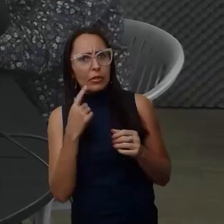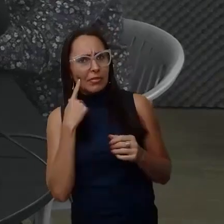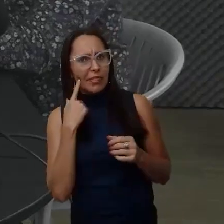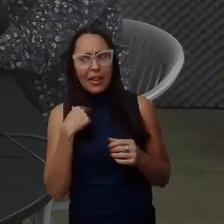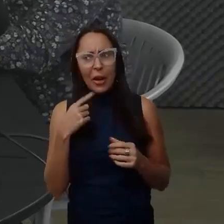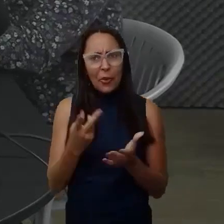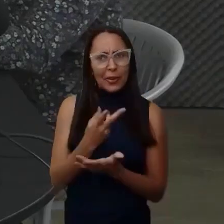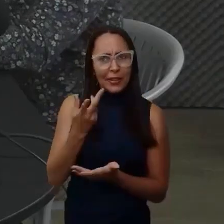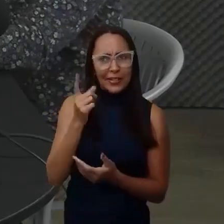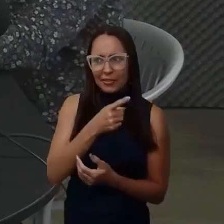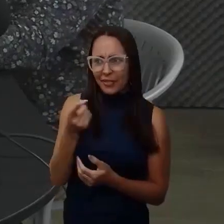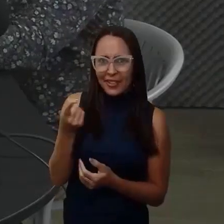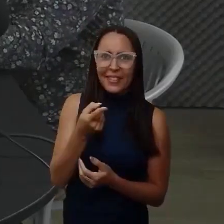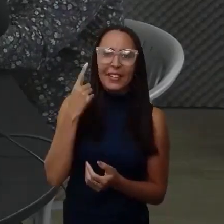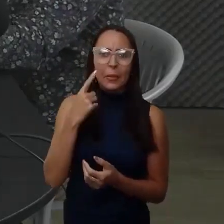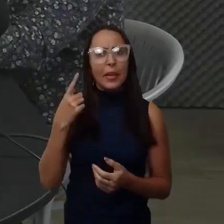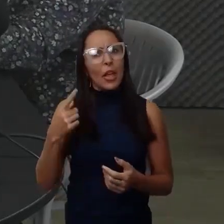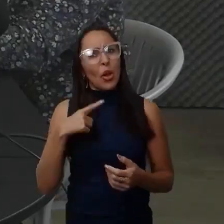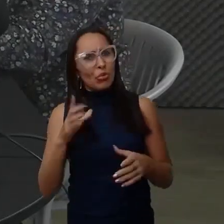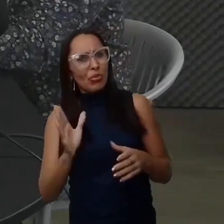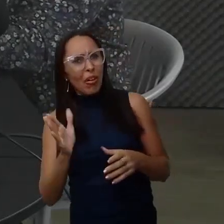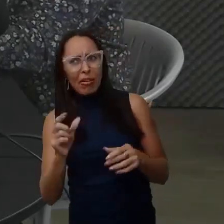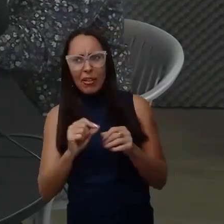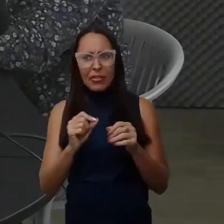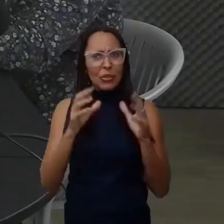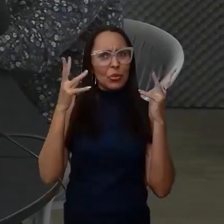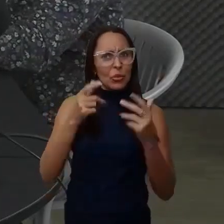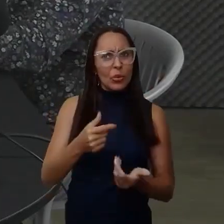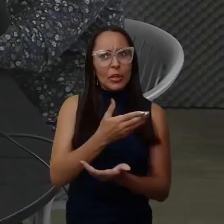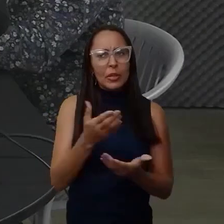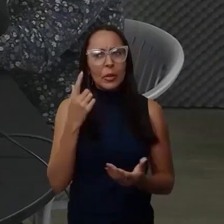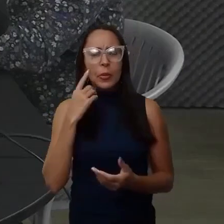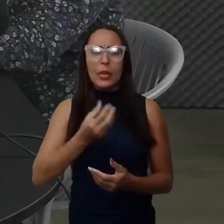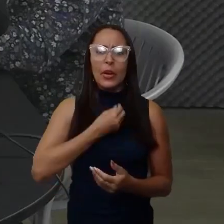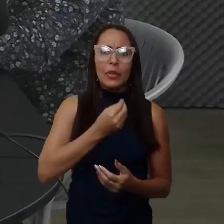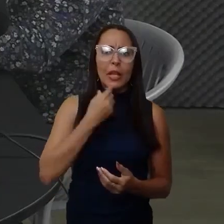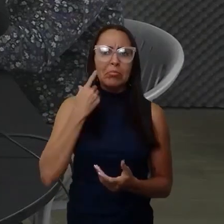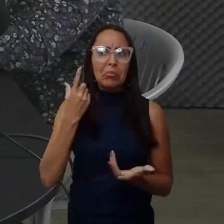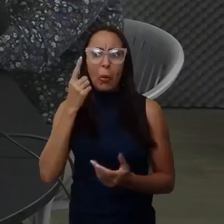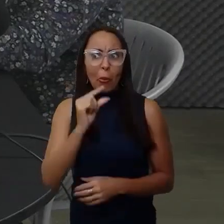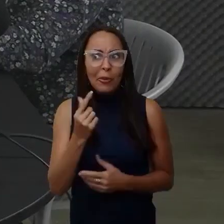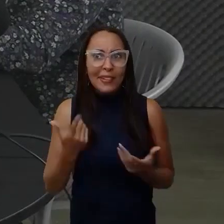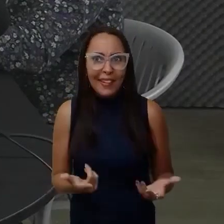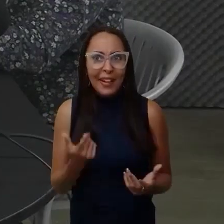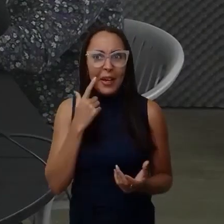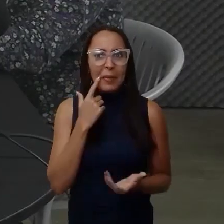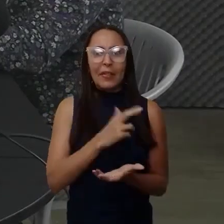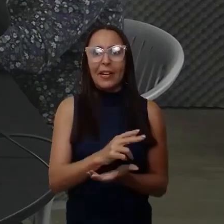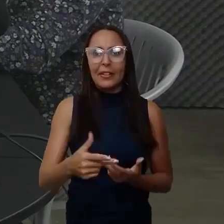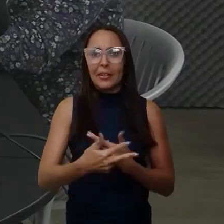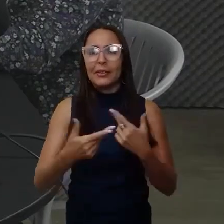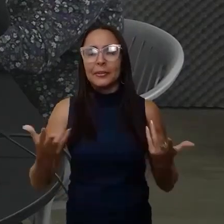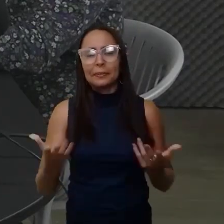com vocês, às vezes, eu fiz tudo isso passou por mim, porque a vida parece ser tão curta, né? Pra tanta coisa que a gente faz.